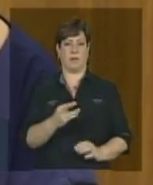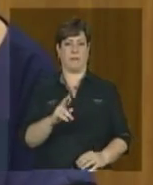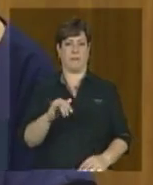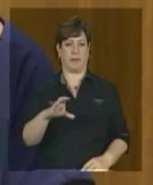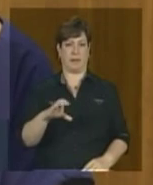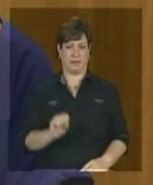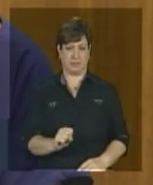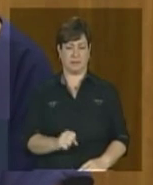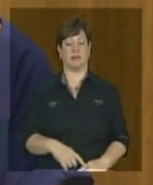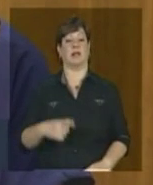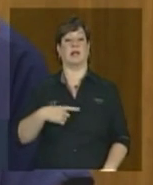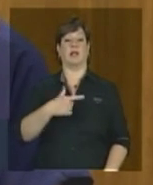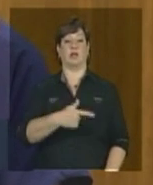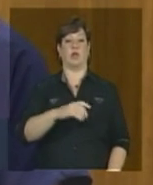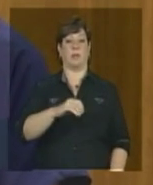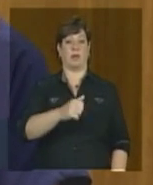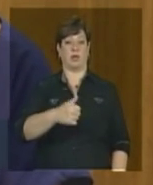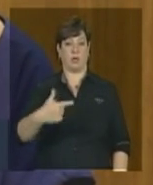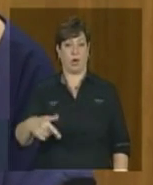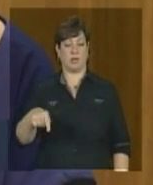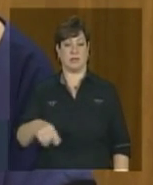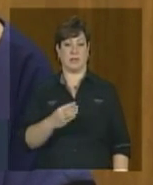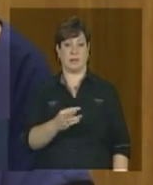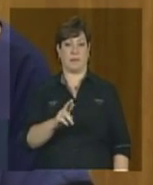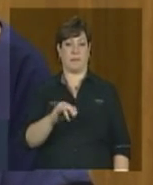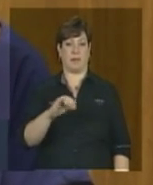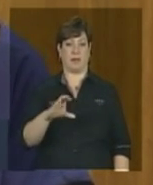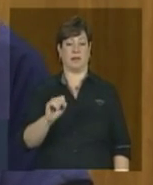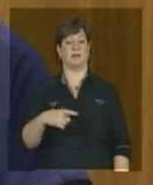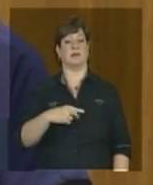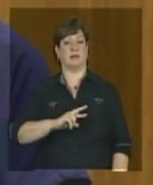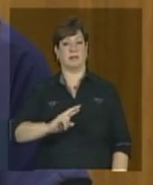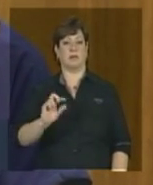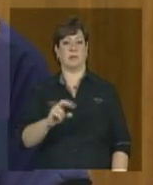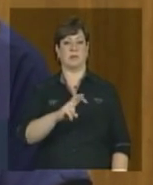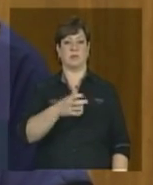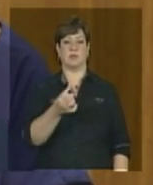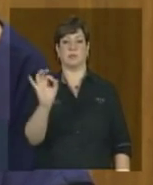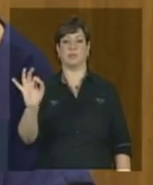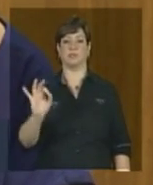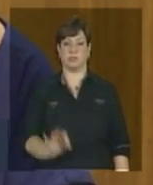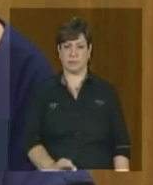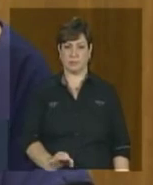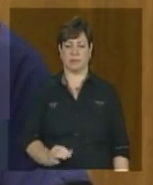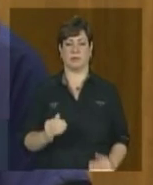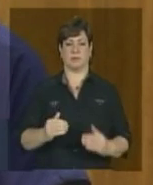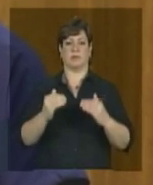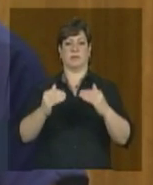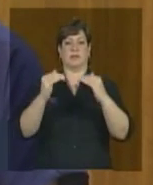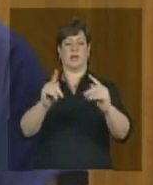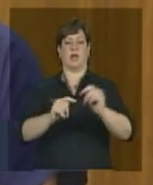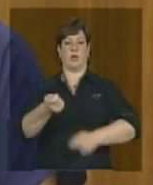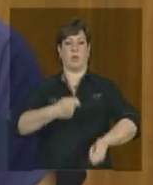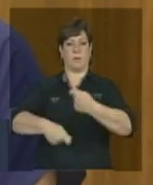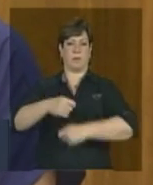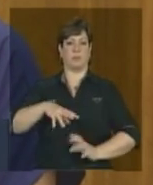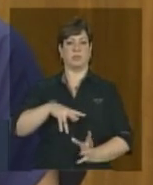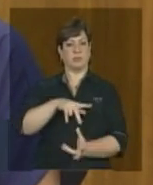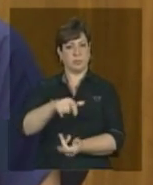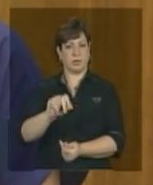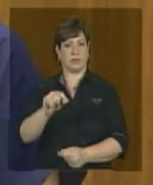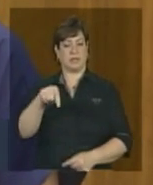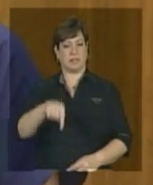Em 2012, os BRICS deverão responder por 56% do crescimento da economia mundial.